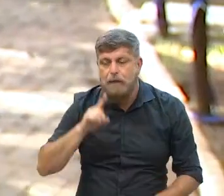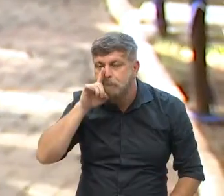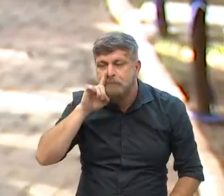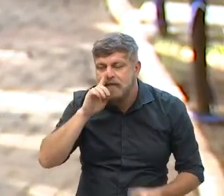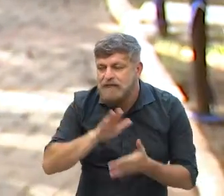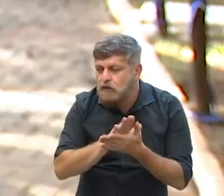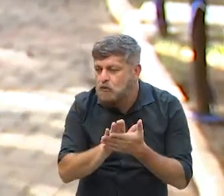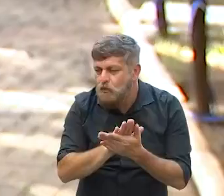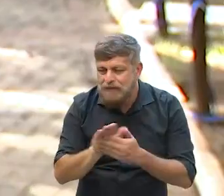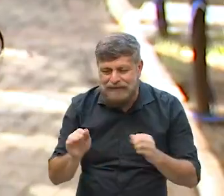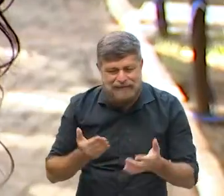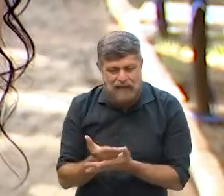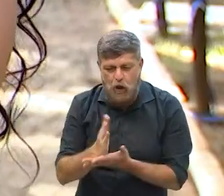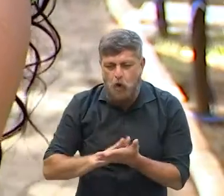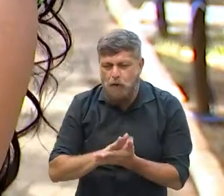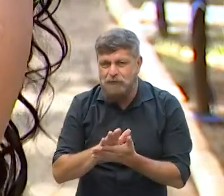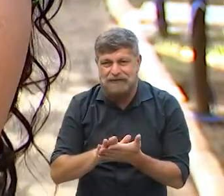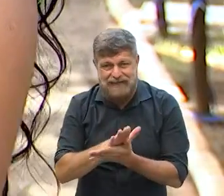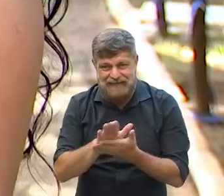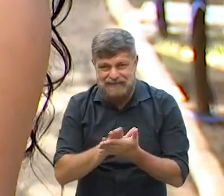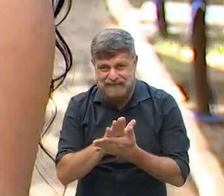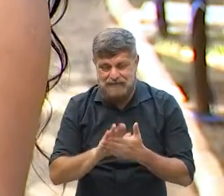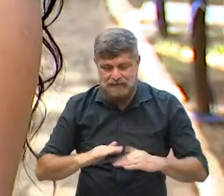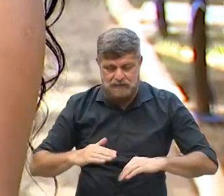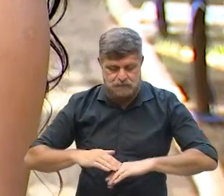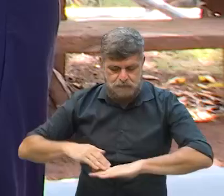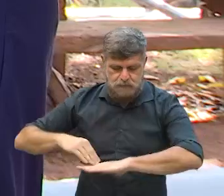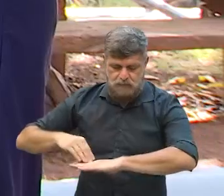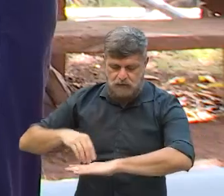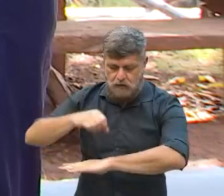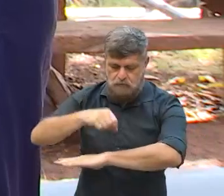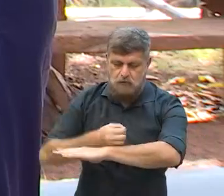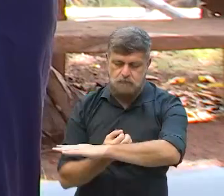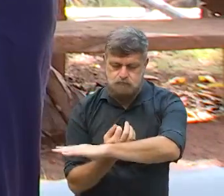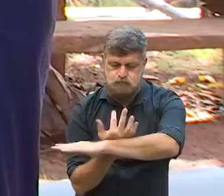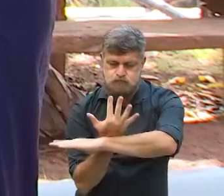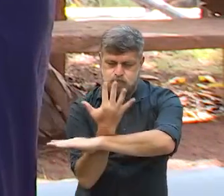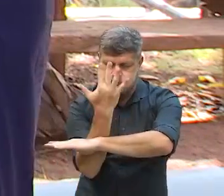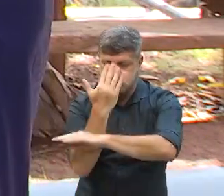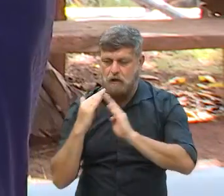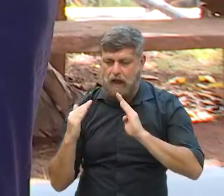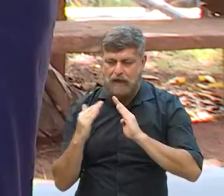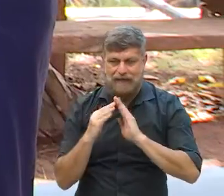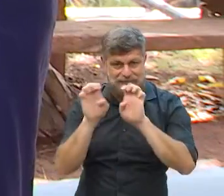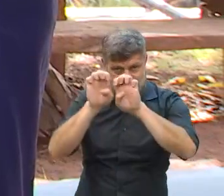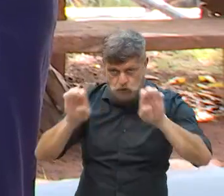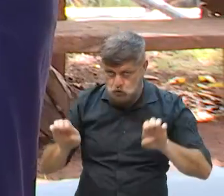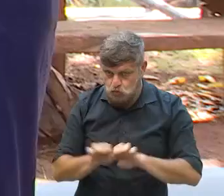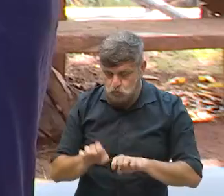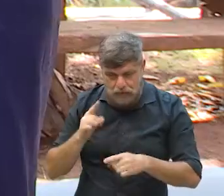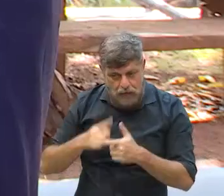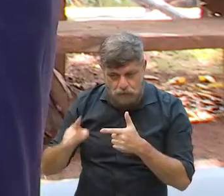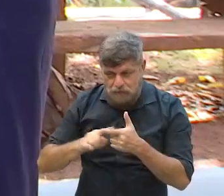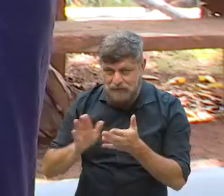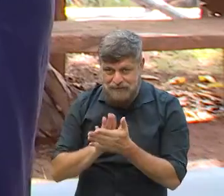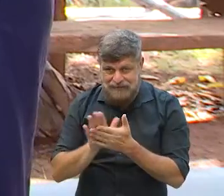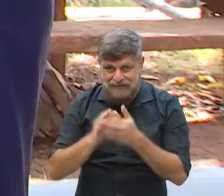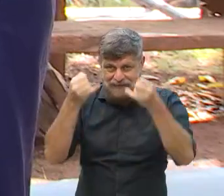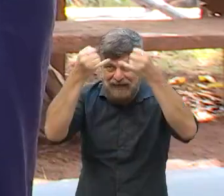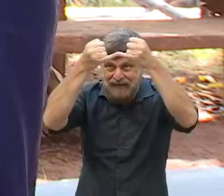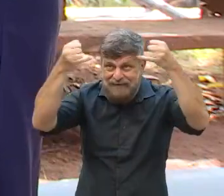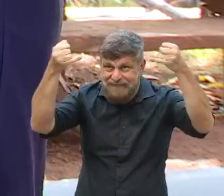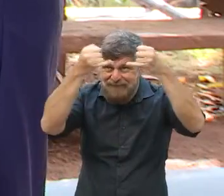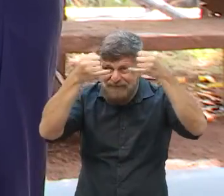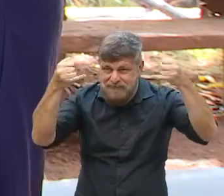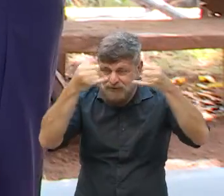morador, tanto na questão da estrutura da calçada, das residências, como na estrutura também da fiação, né? A gente